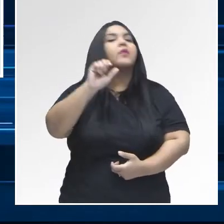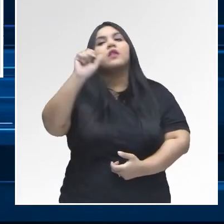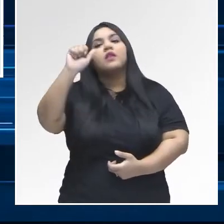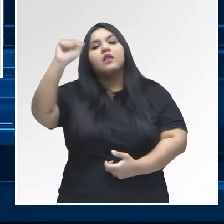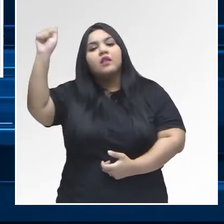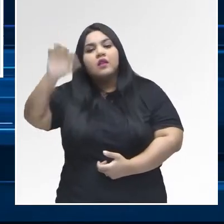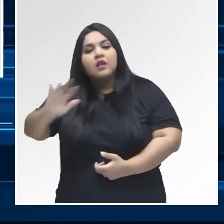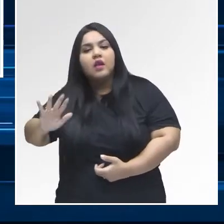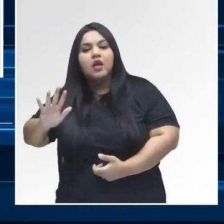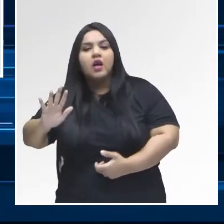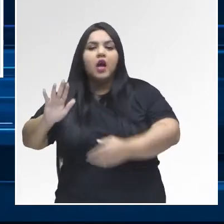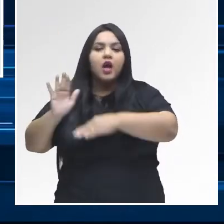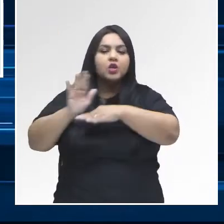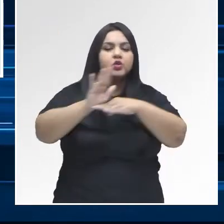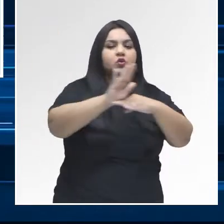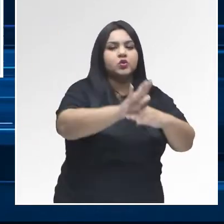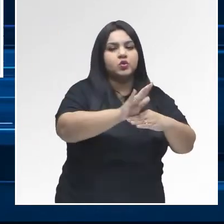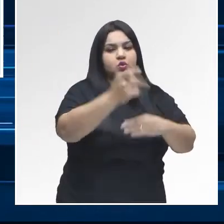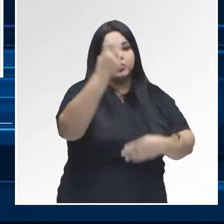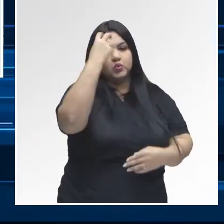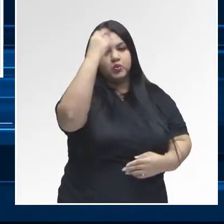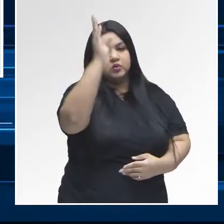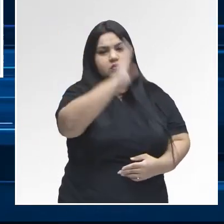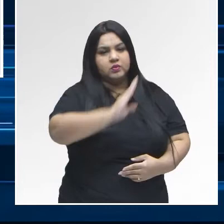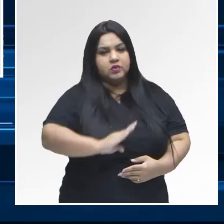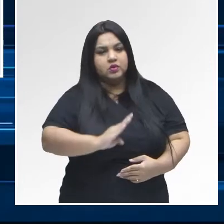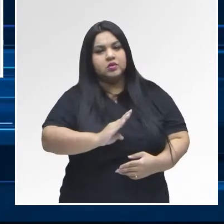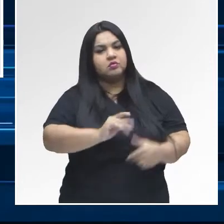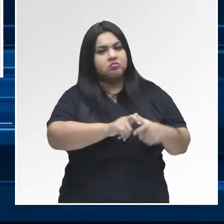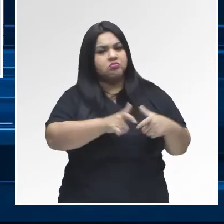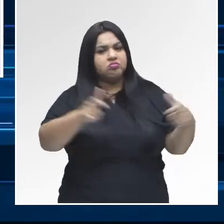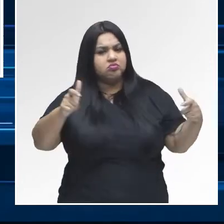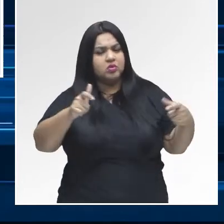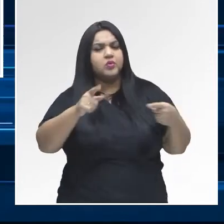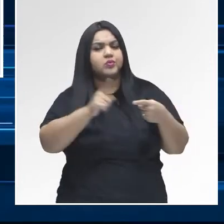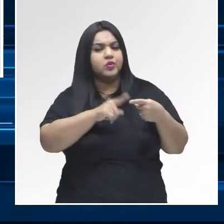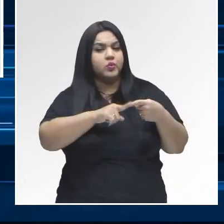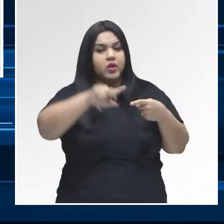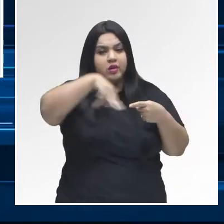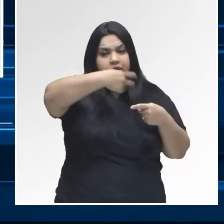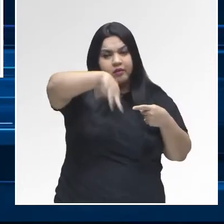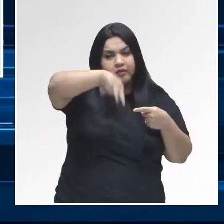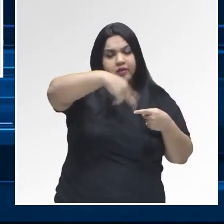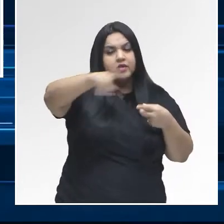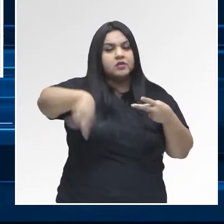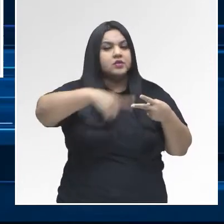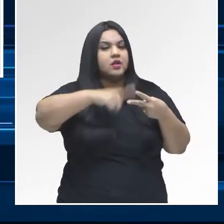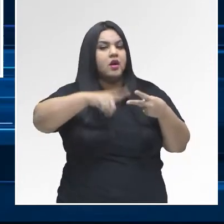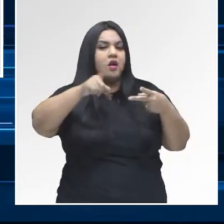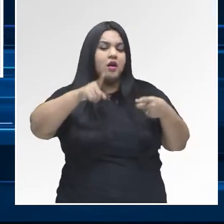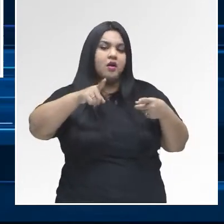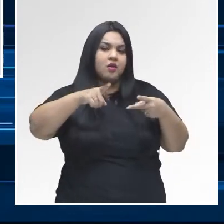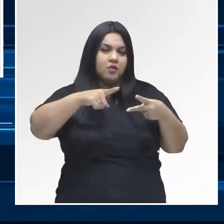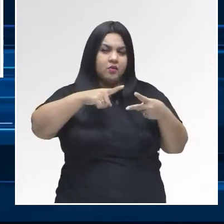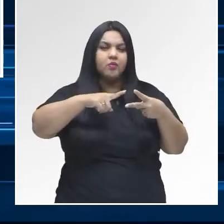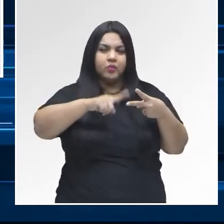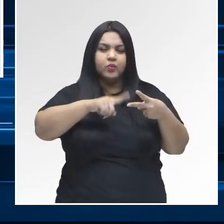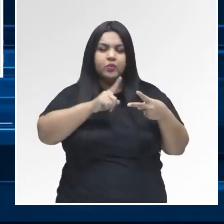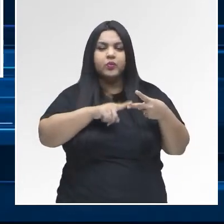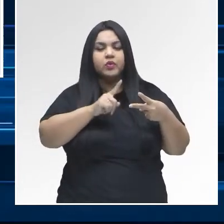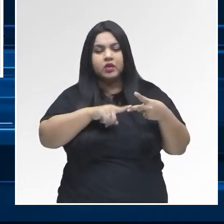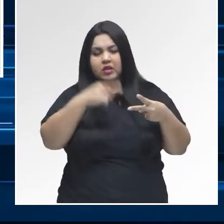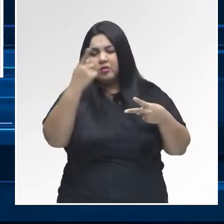cultura brasileira em uma enormidade de aspectos, como, por exemplo, a dança, que nós vamos ter